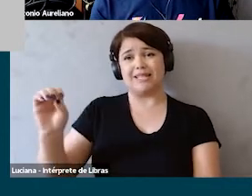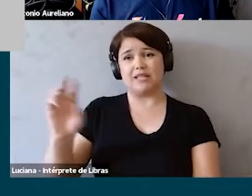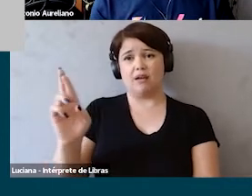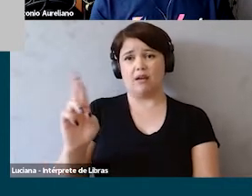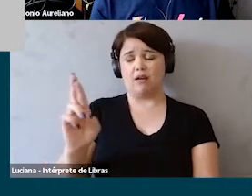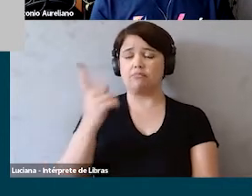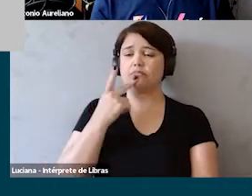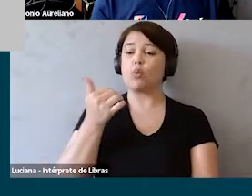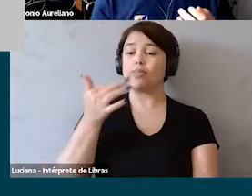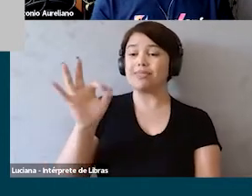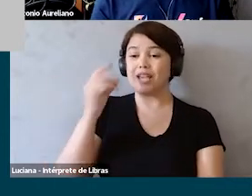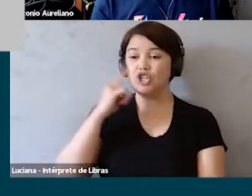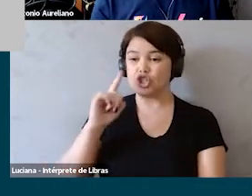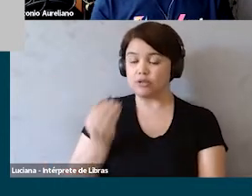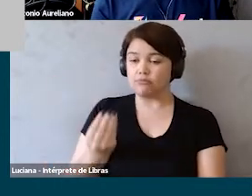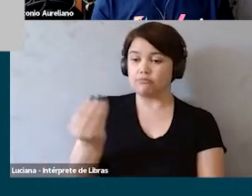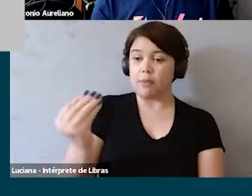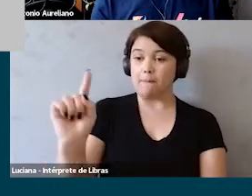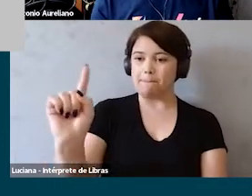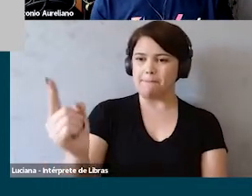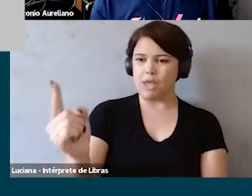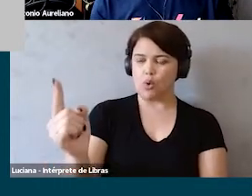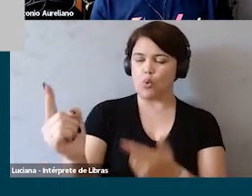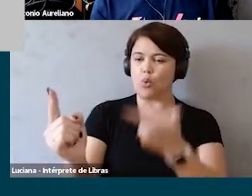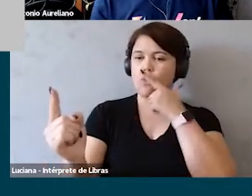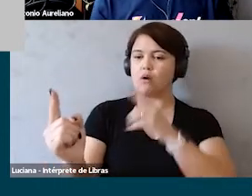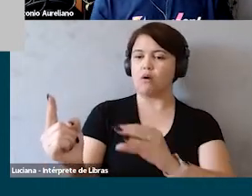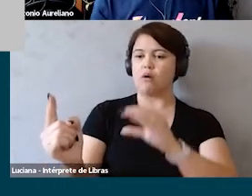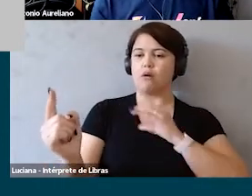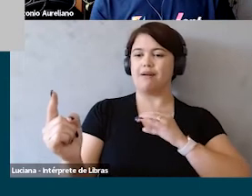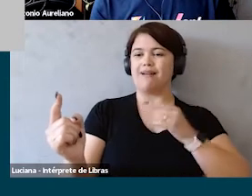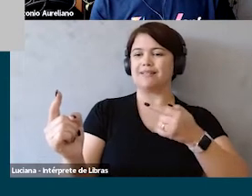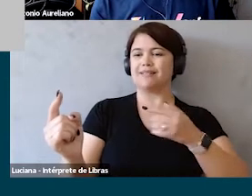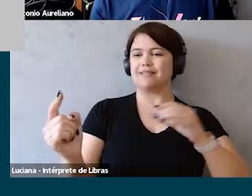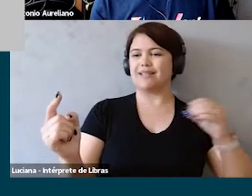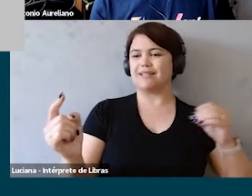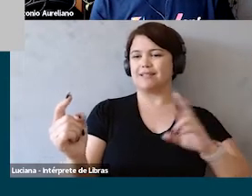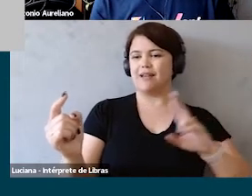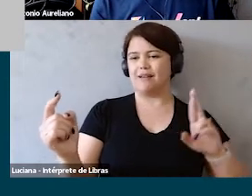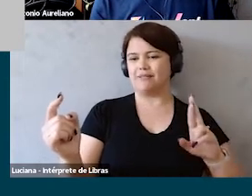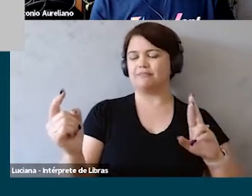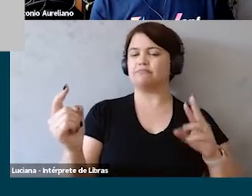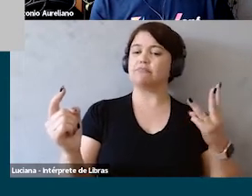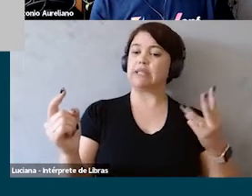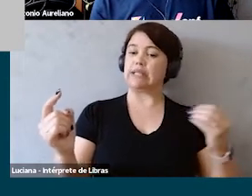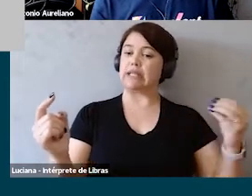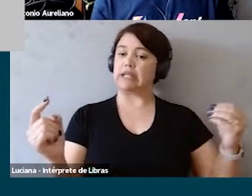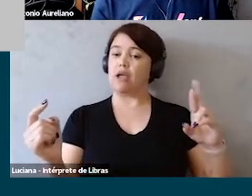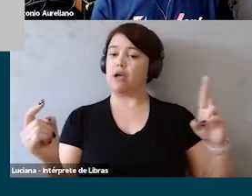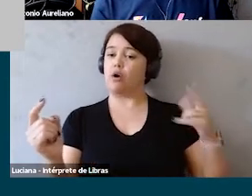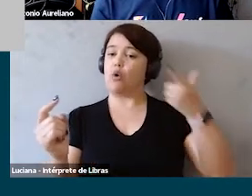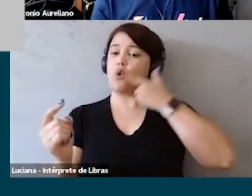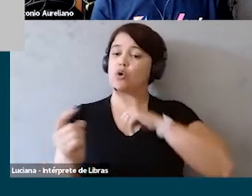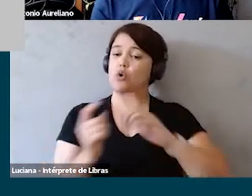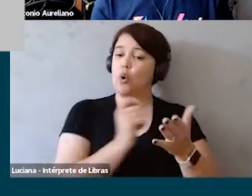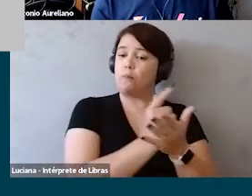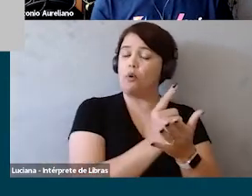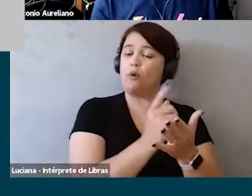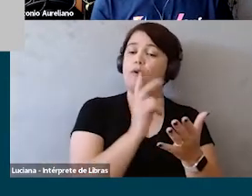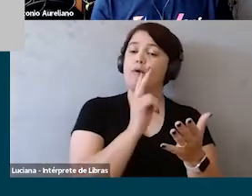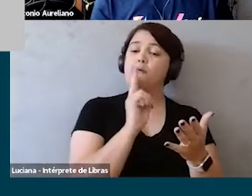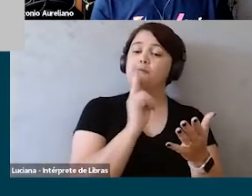R$1.700 em 10 dias de festa. Deu 1.000 a mãe, que ganhou, que fez 2 feiras aqui no Rende Mais, de R$300,